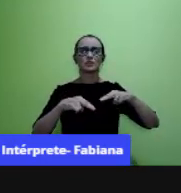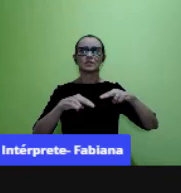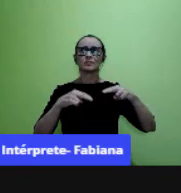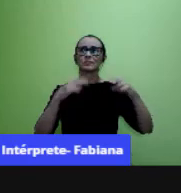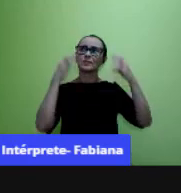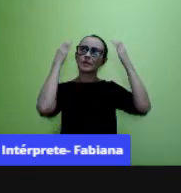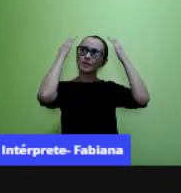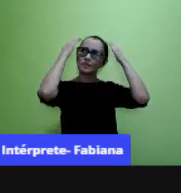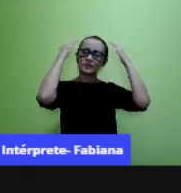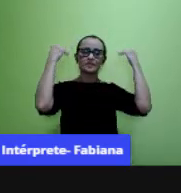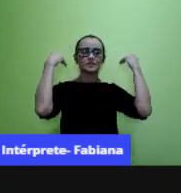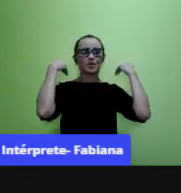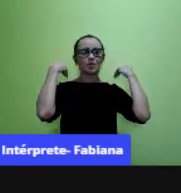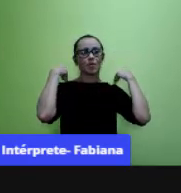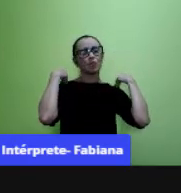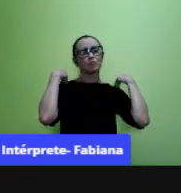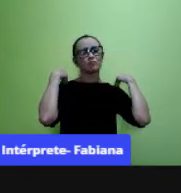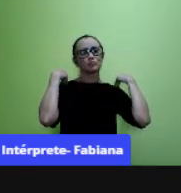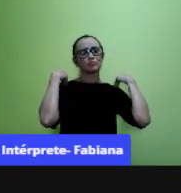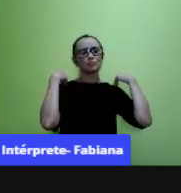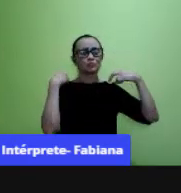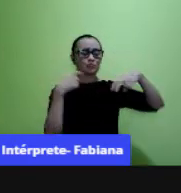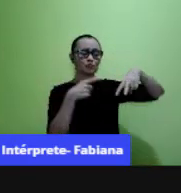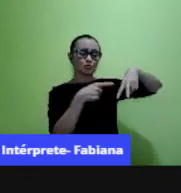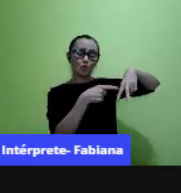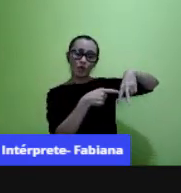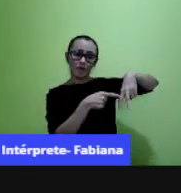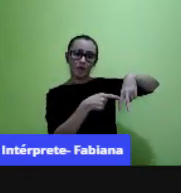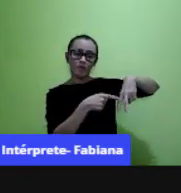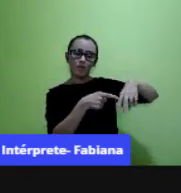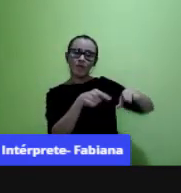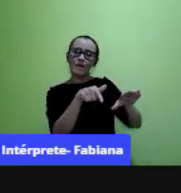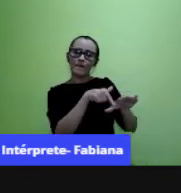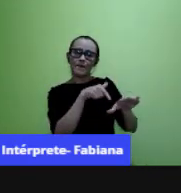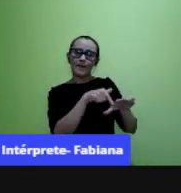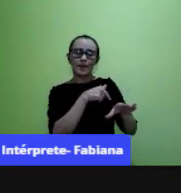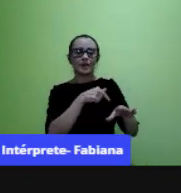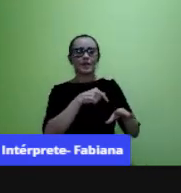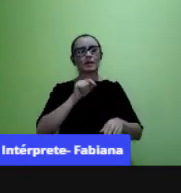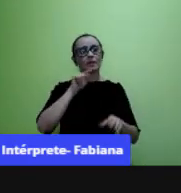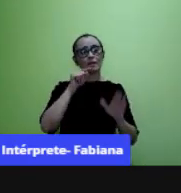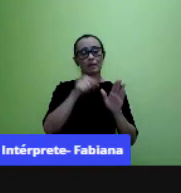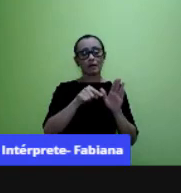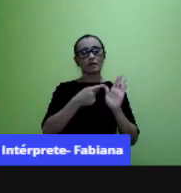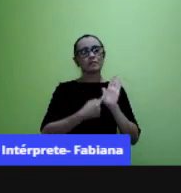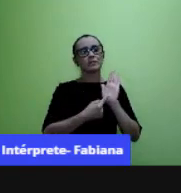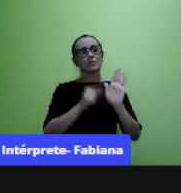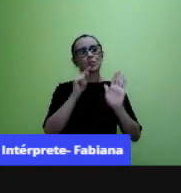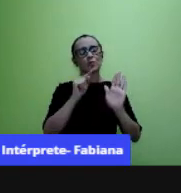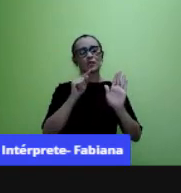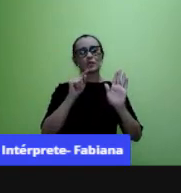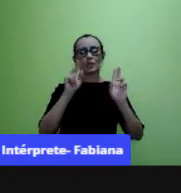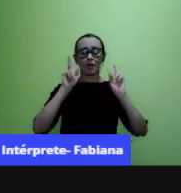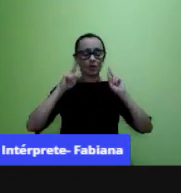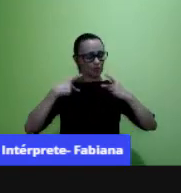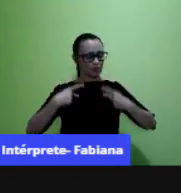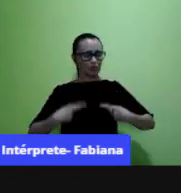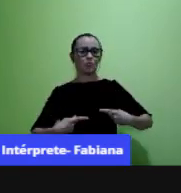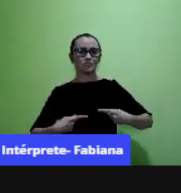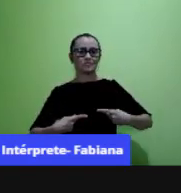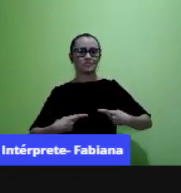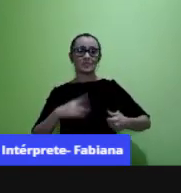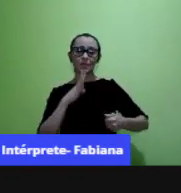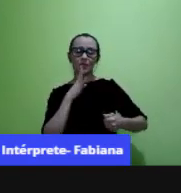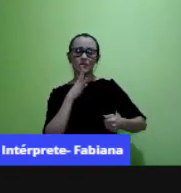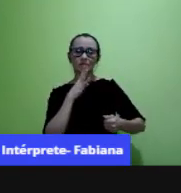pé. Aqui eu estou trabalhando a questão do reconhecimento das partes do corpo. Só que a